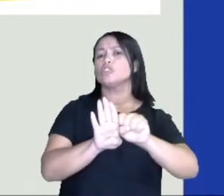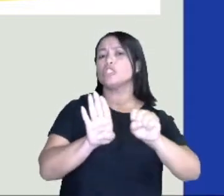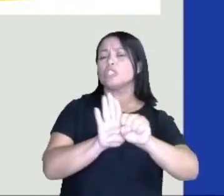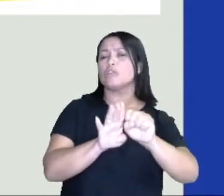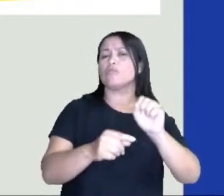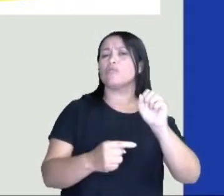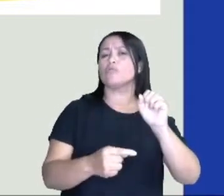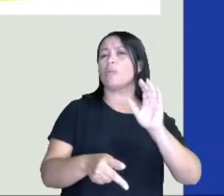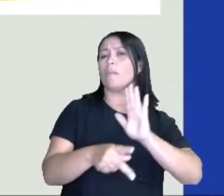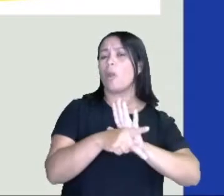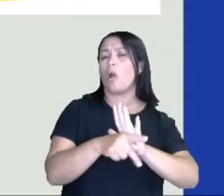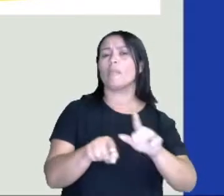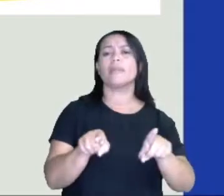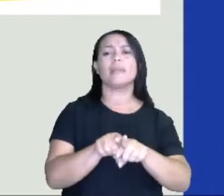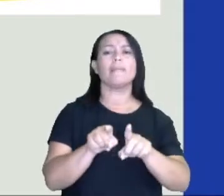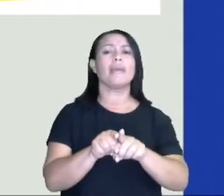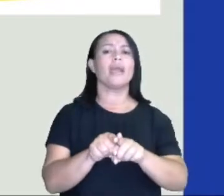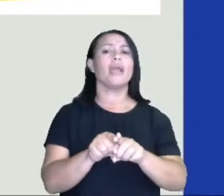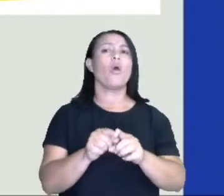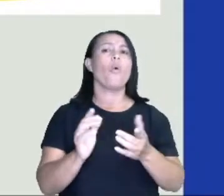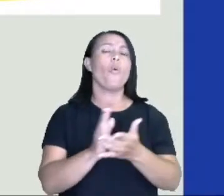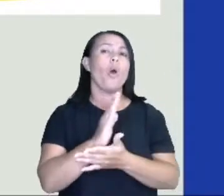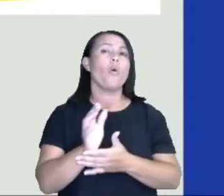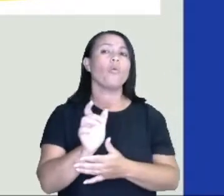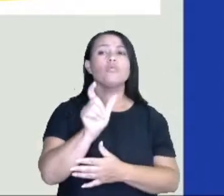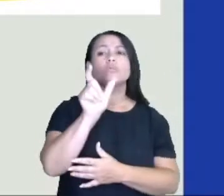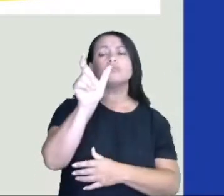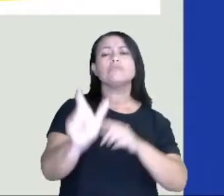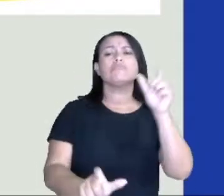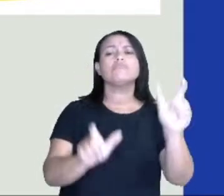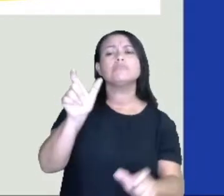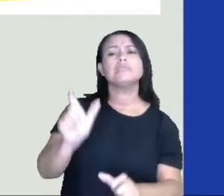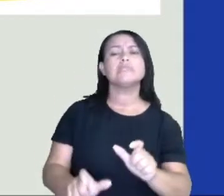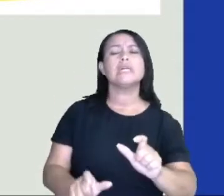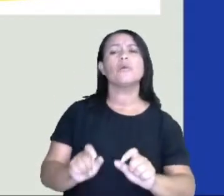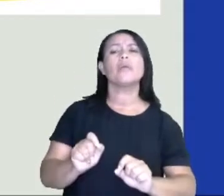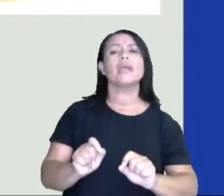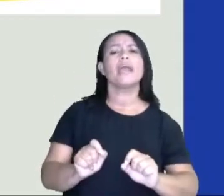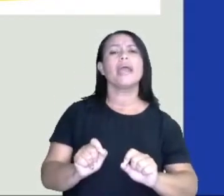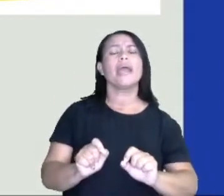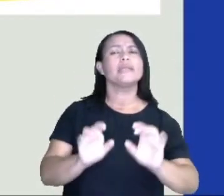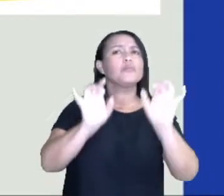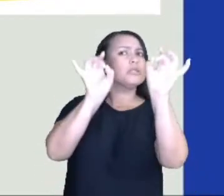nomeiam seres individuais e específicos,